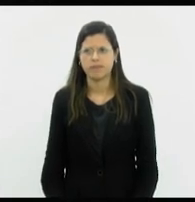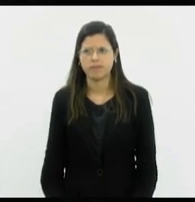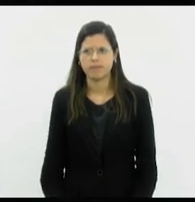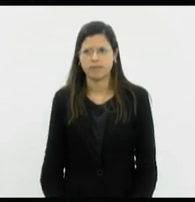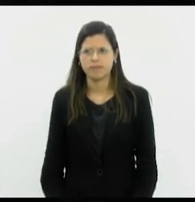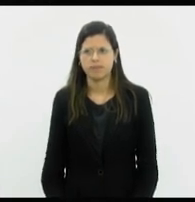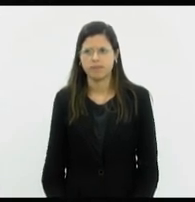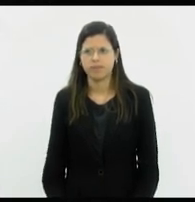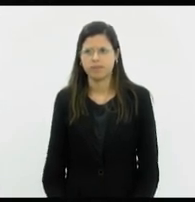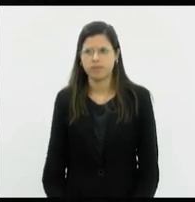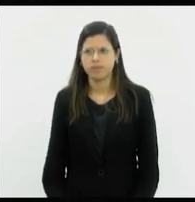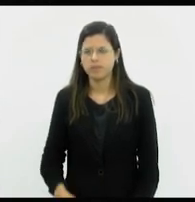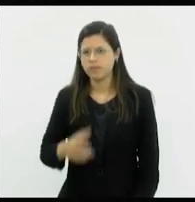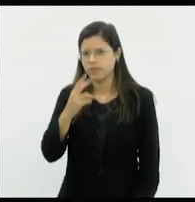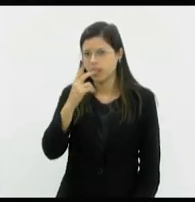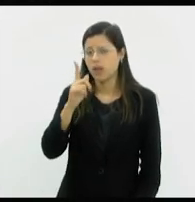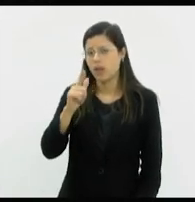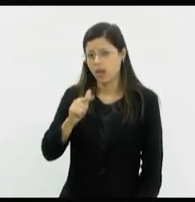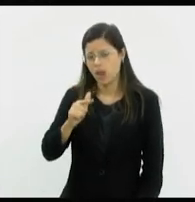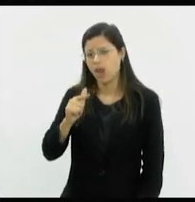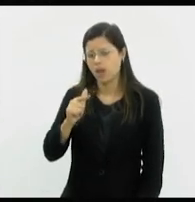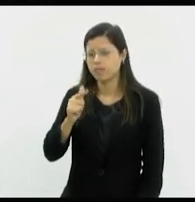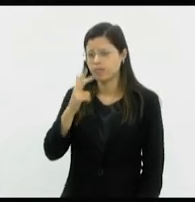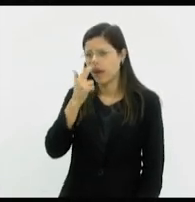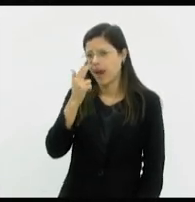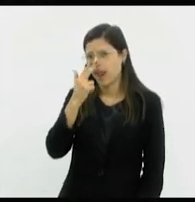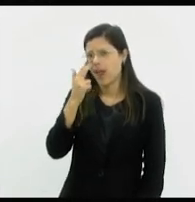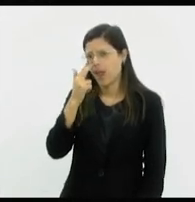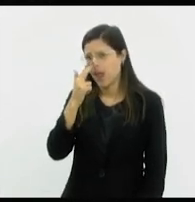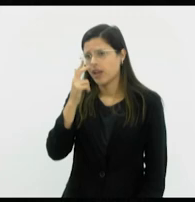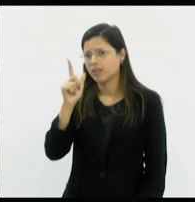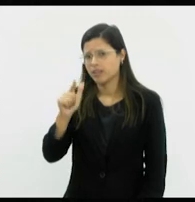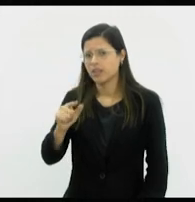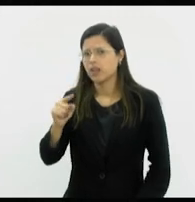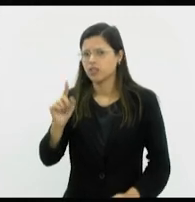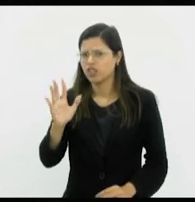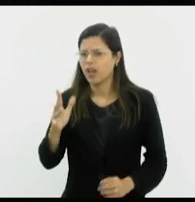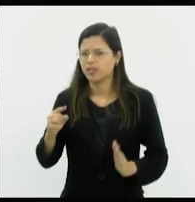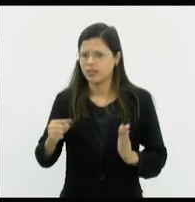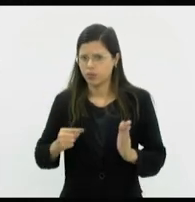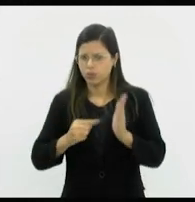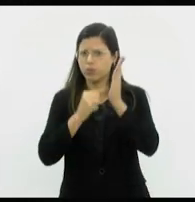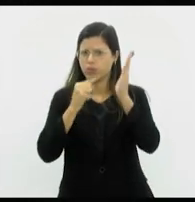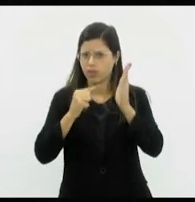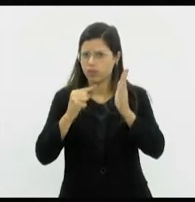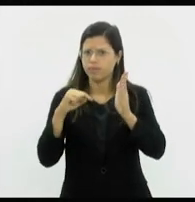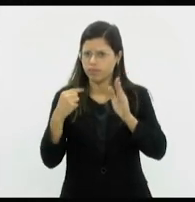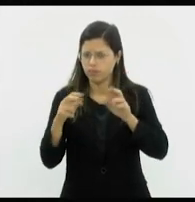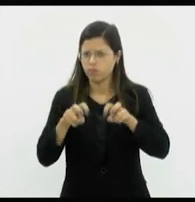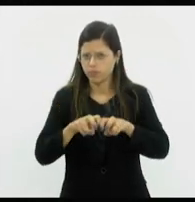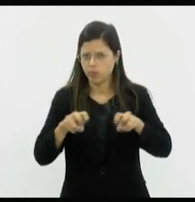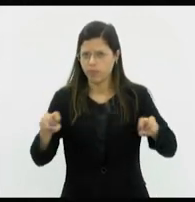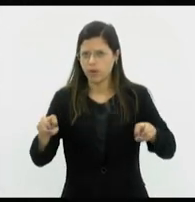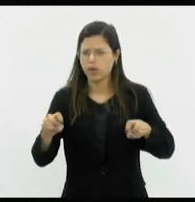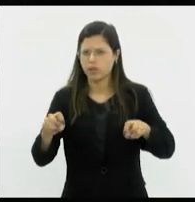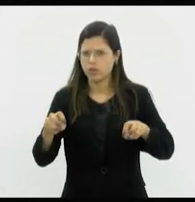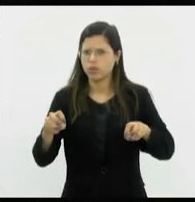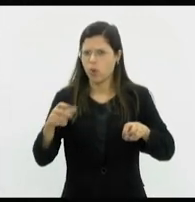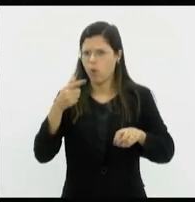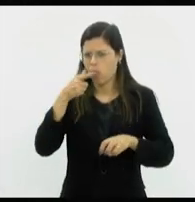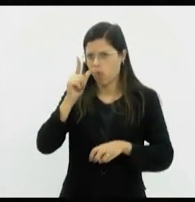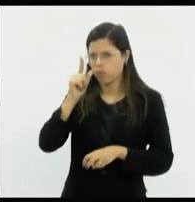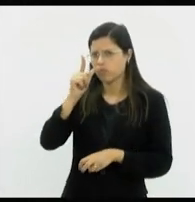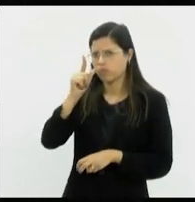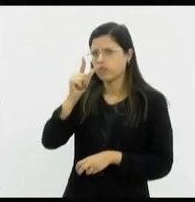Uma suspeita de superfaturamento, suspeita que inclusive foi denunciada pelo nosso gabinete ontem ao